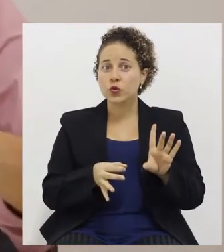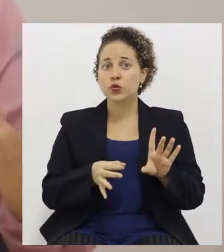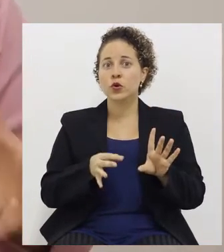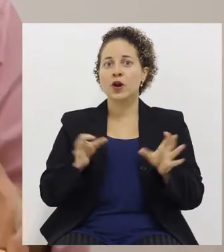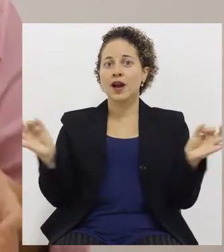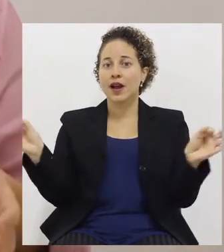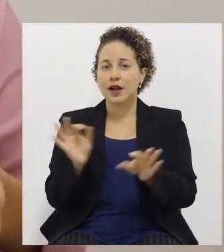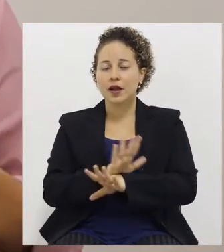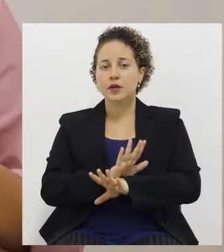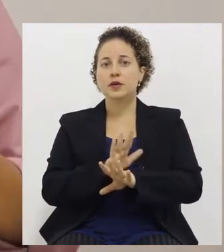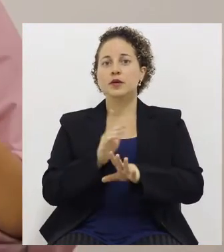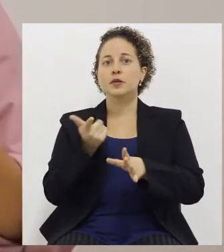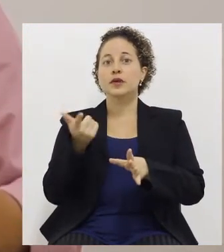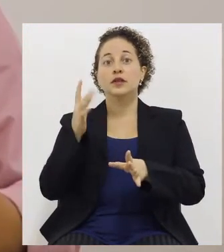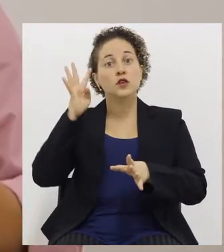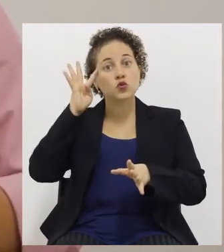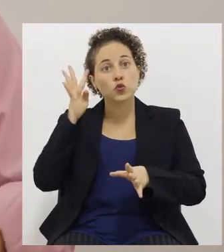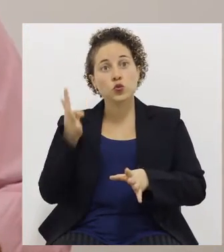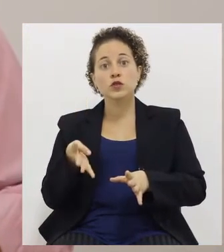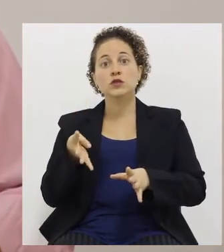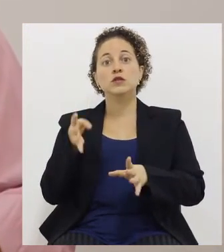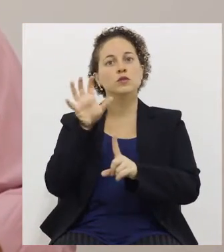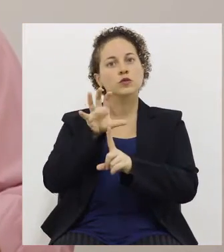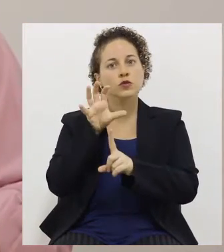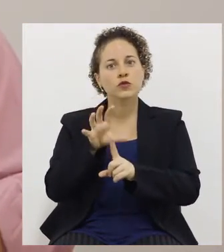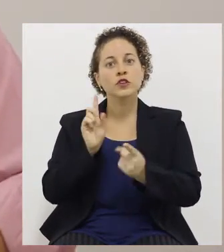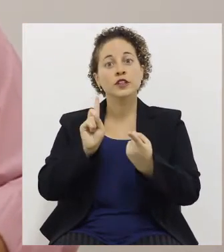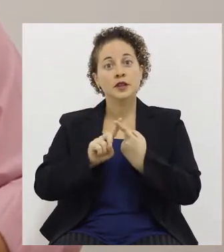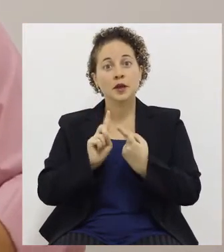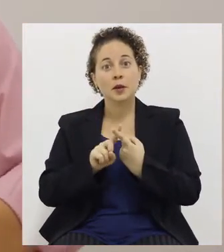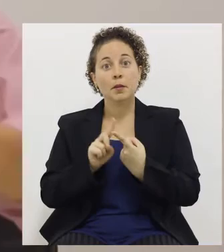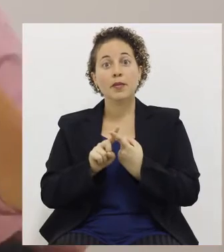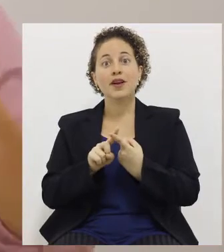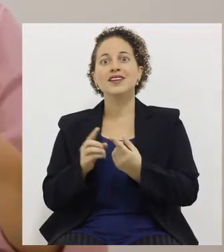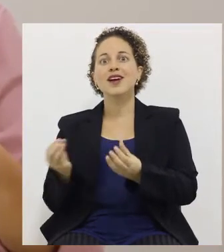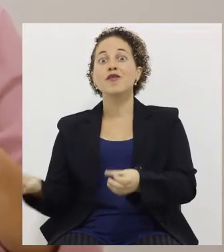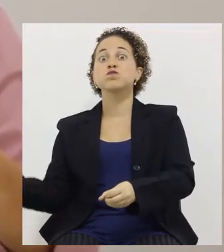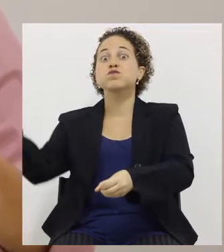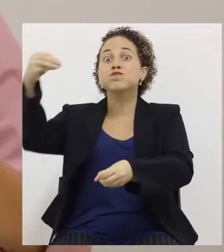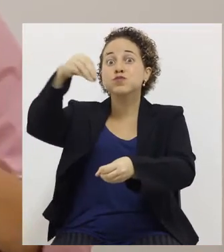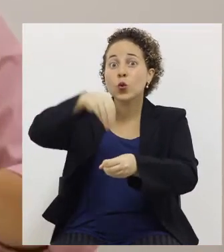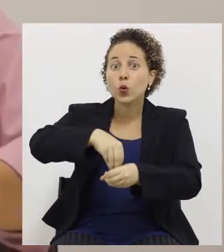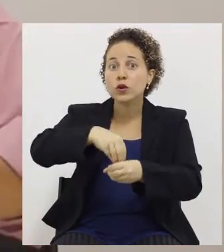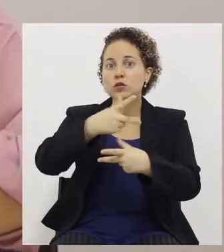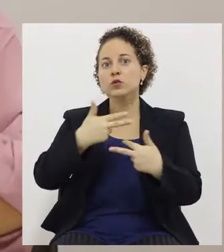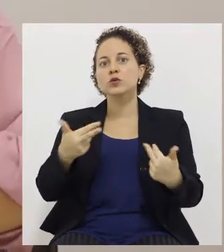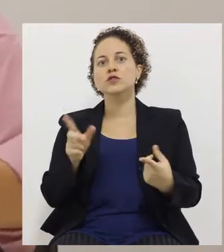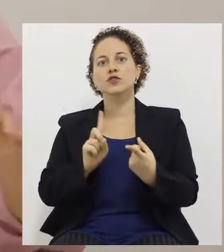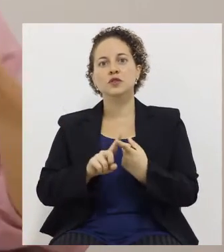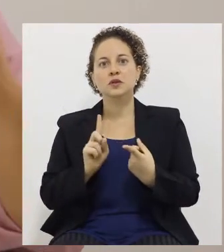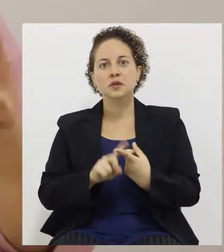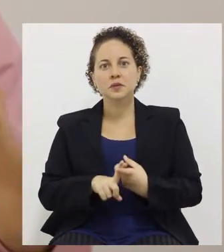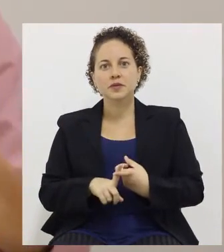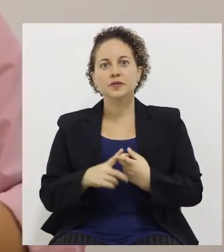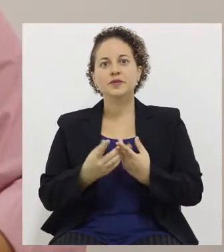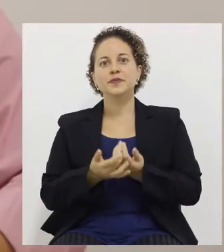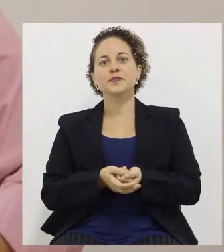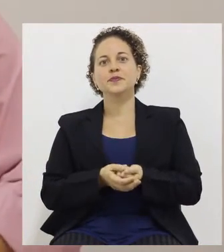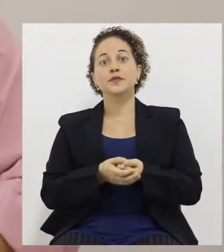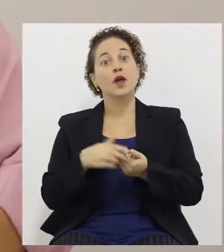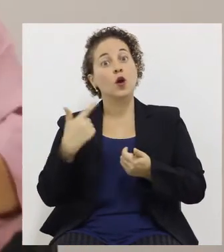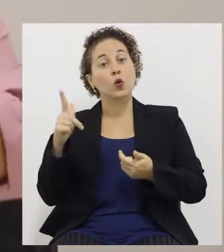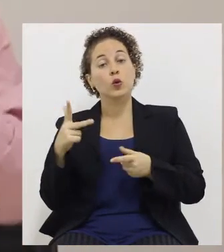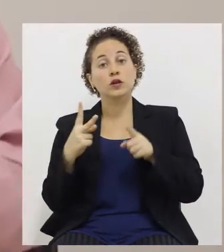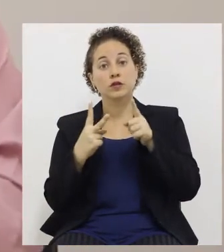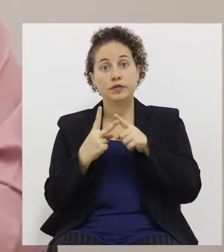ou encerrar, dar solução para o conflito, ela está acrescentando coisas, encobrindo, ela está acrescentando